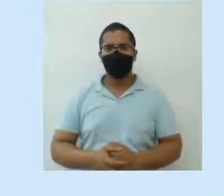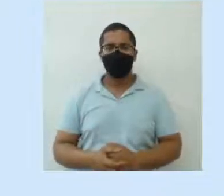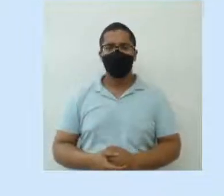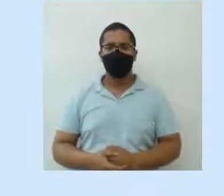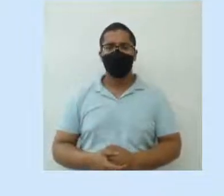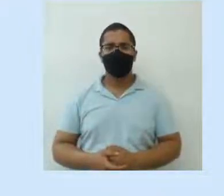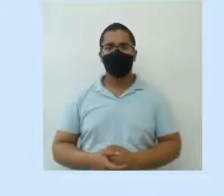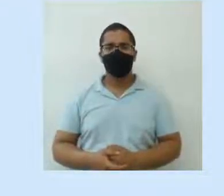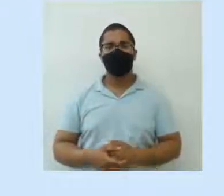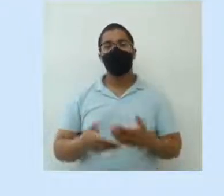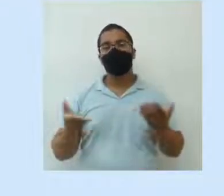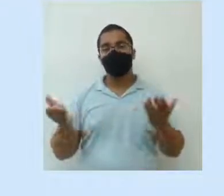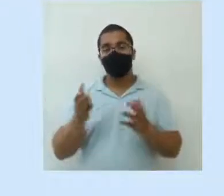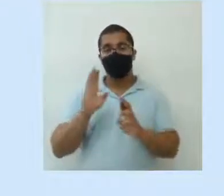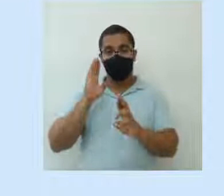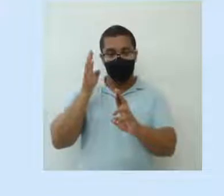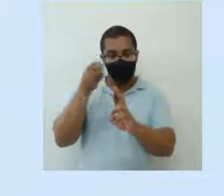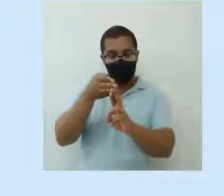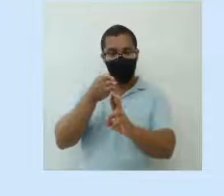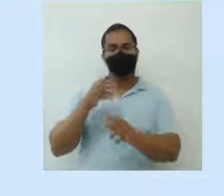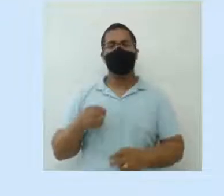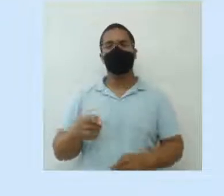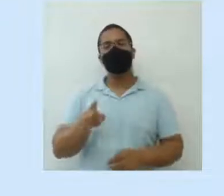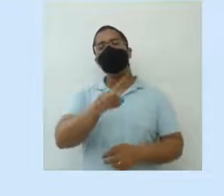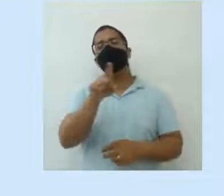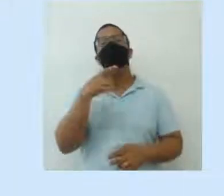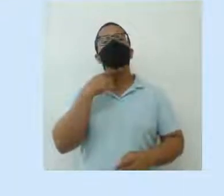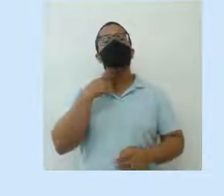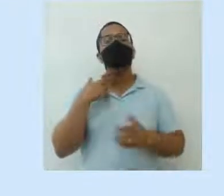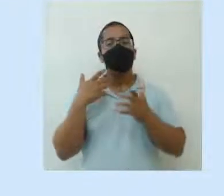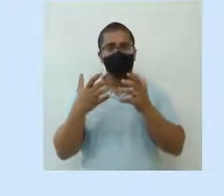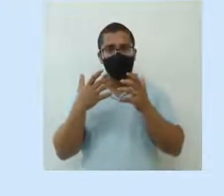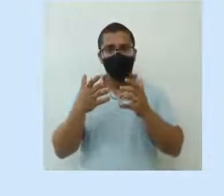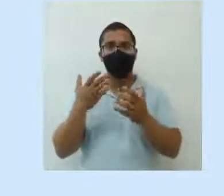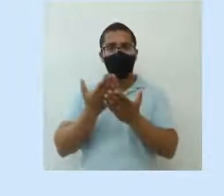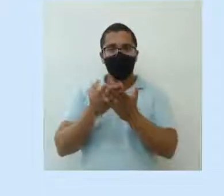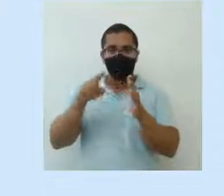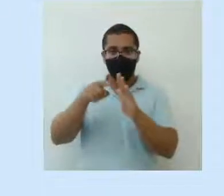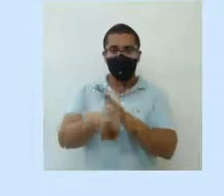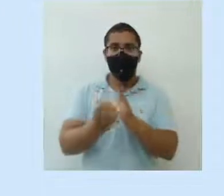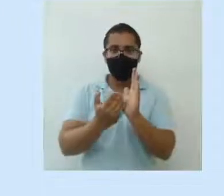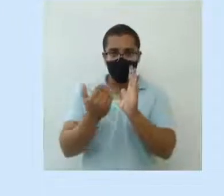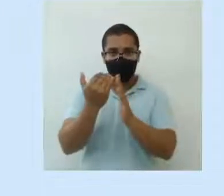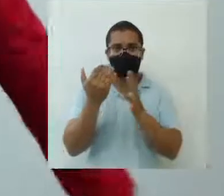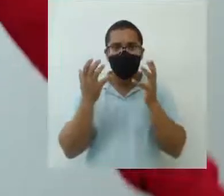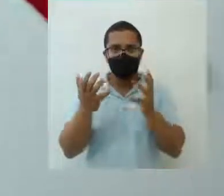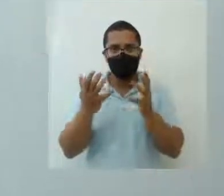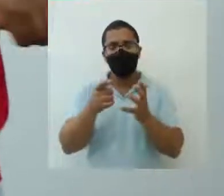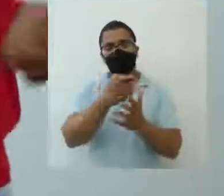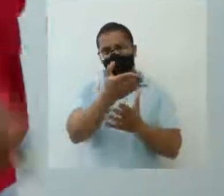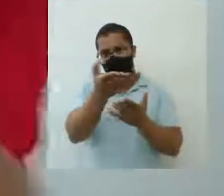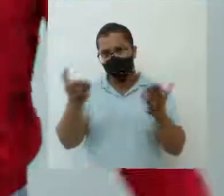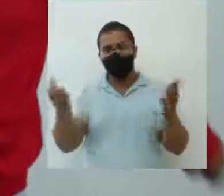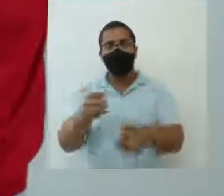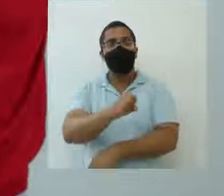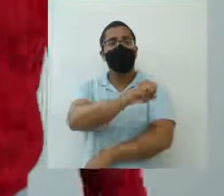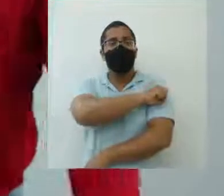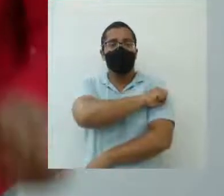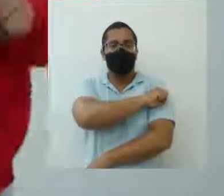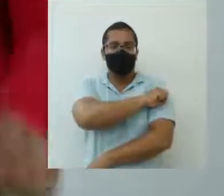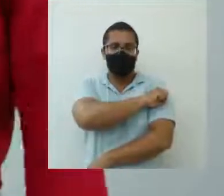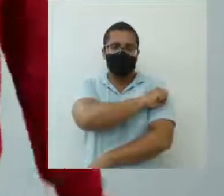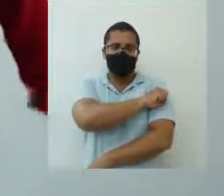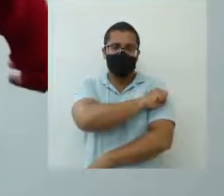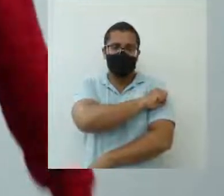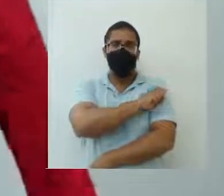uma referência, né? Aqueles que quiserem se aprofundar. Então, vocês aí do 8º ano,